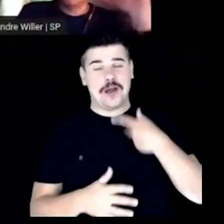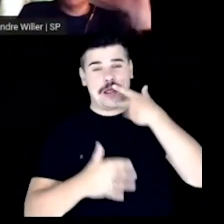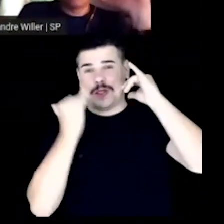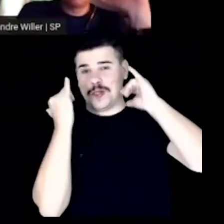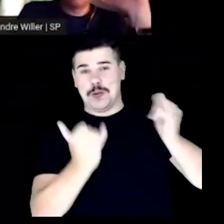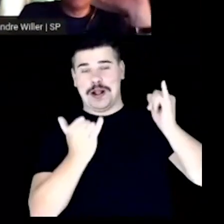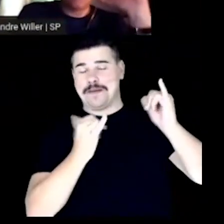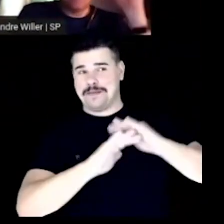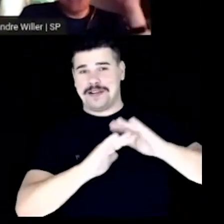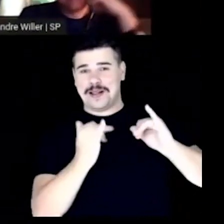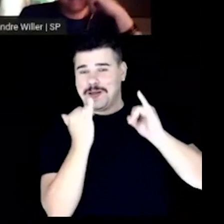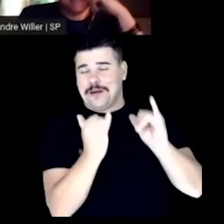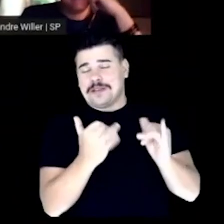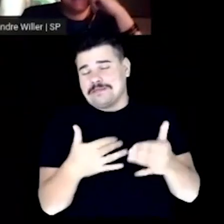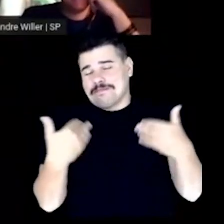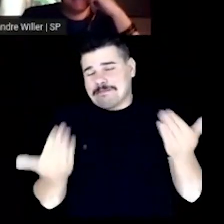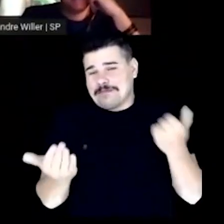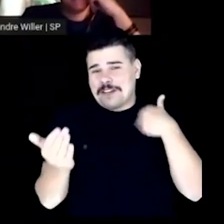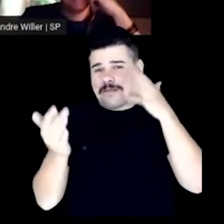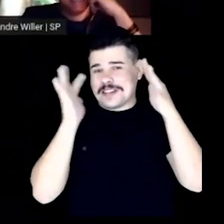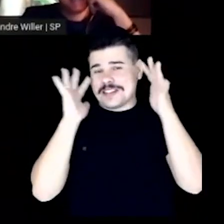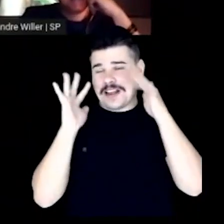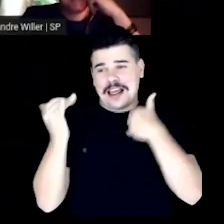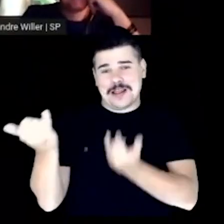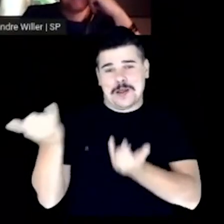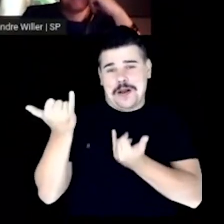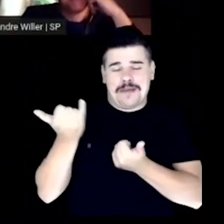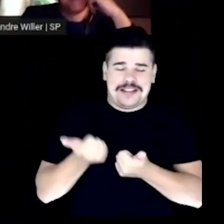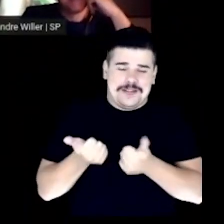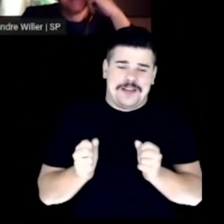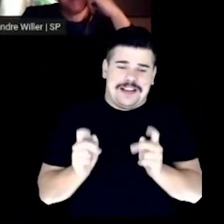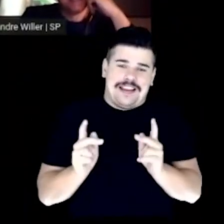mas foi assim. Ela nunca mais. Imagina,